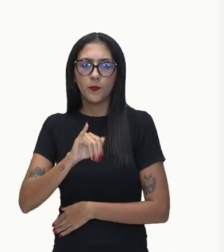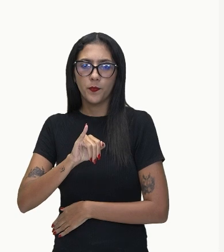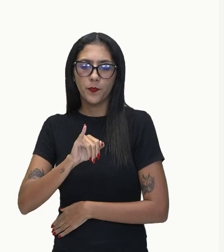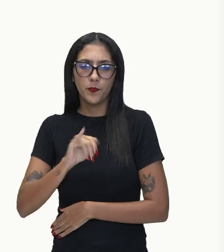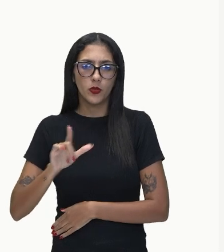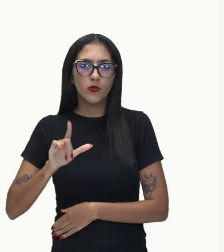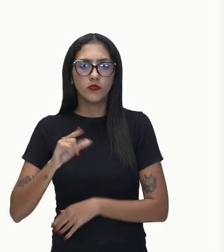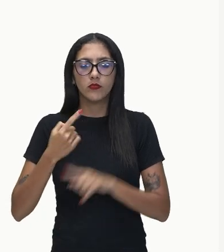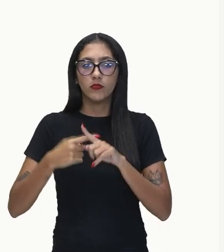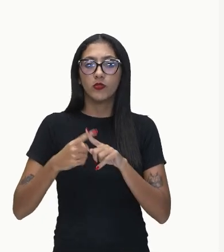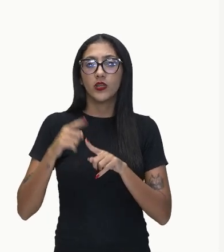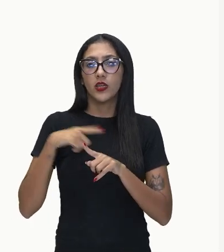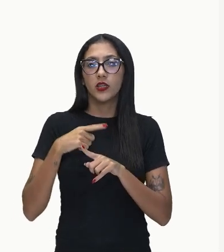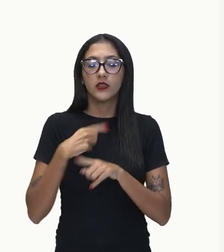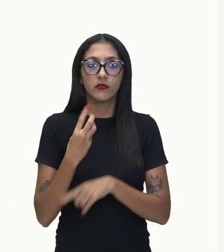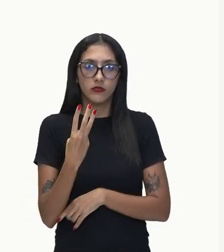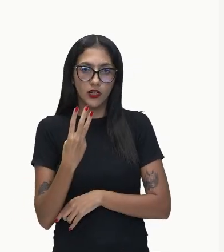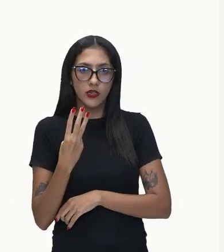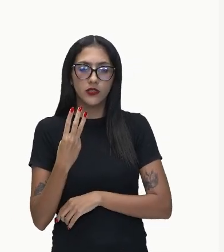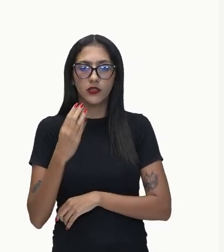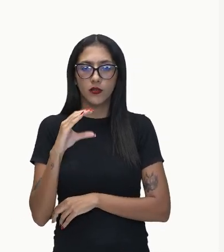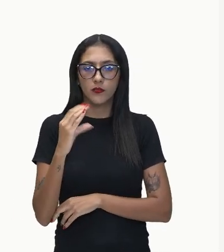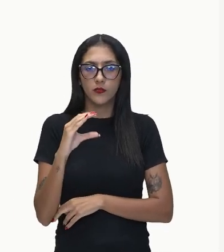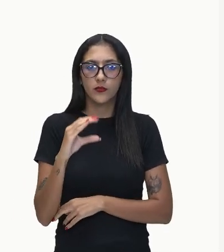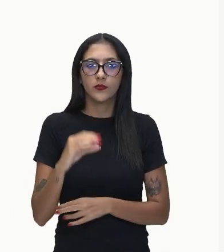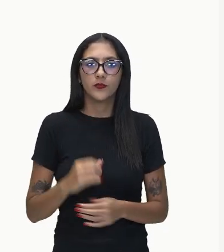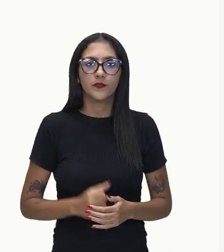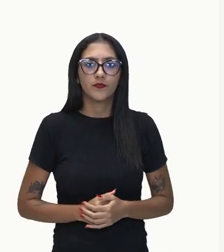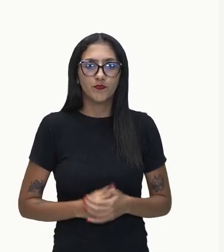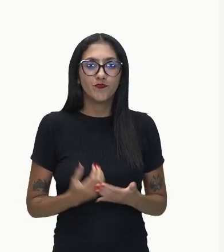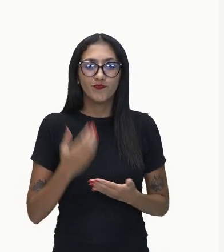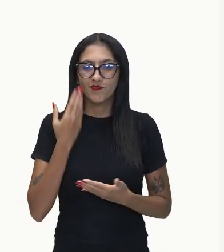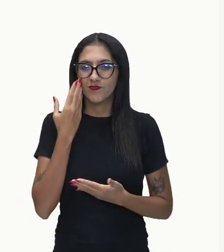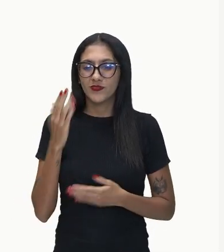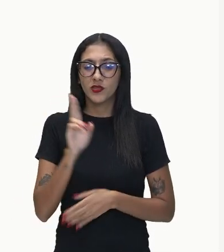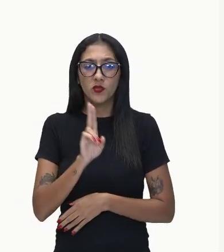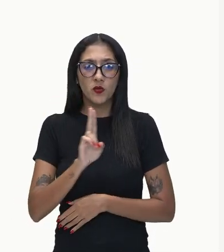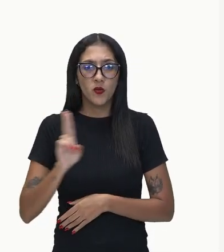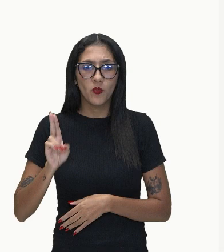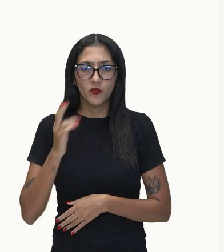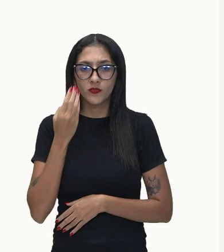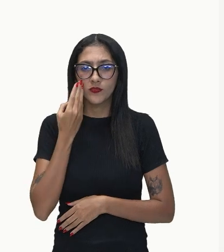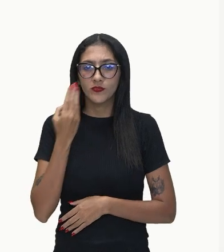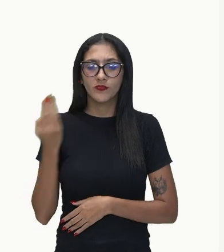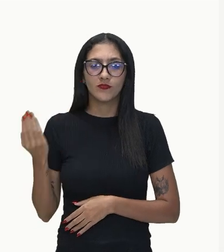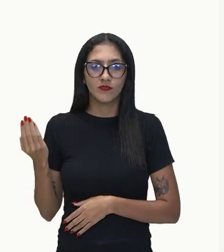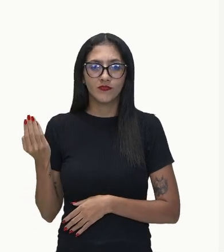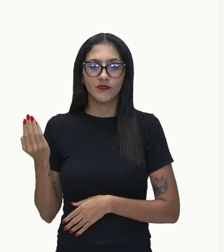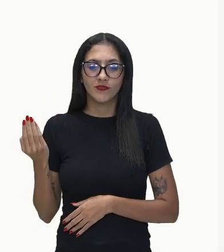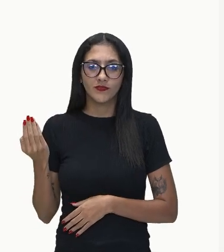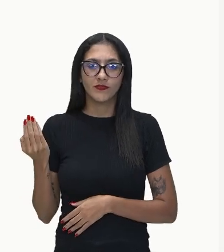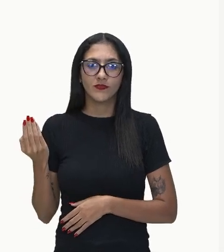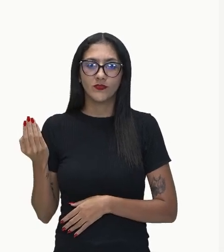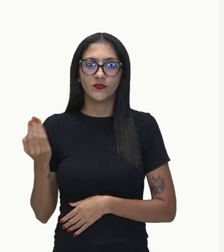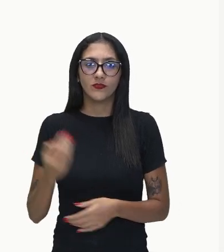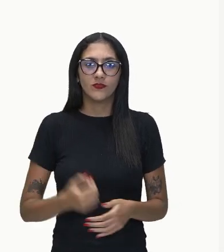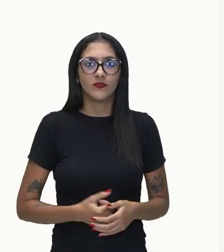carbonos. Então, o nome dele vai ser etil, metil, propil e mais a